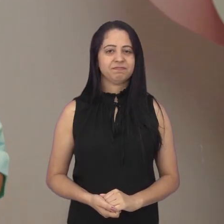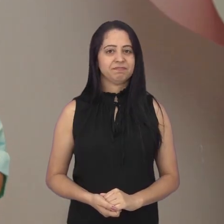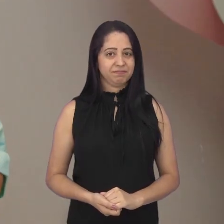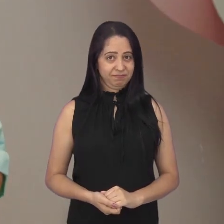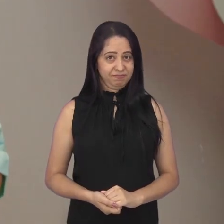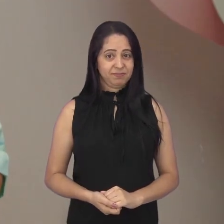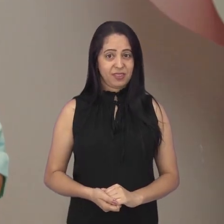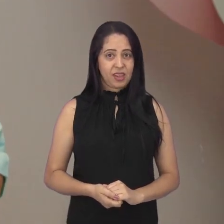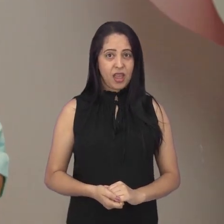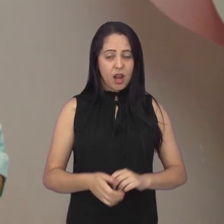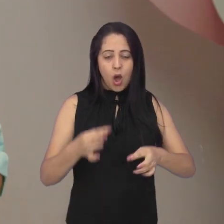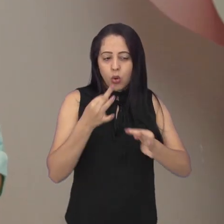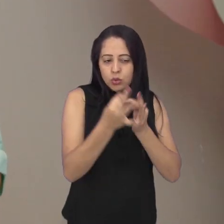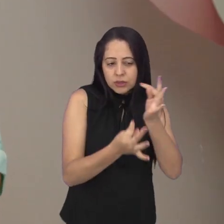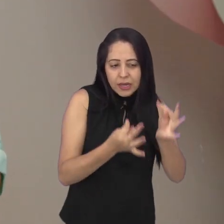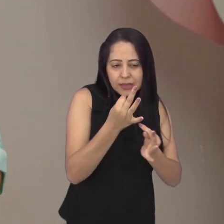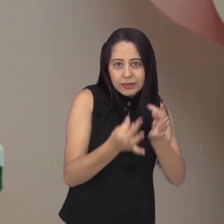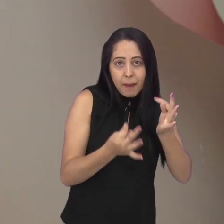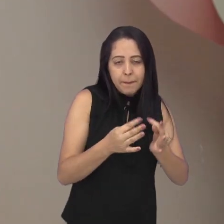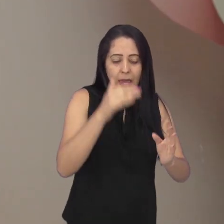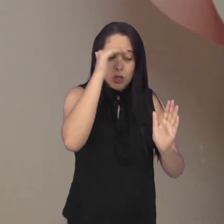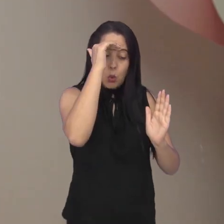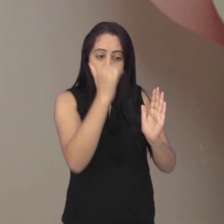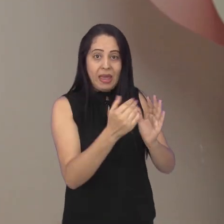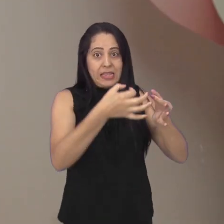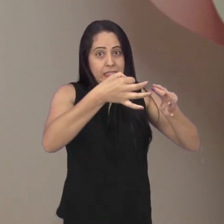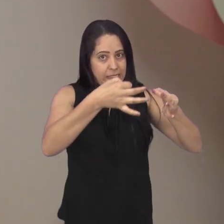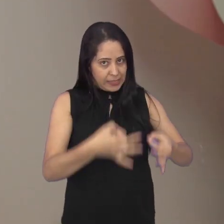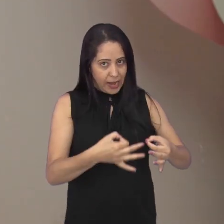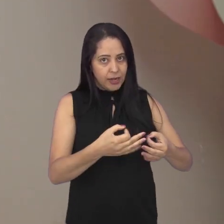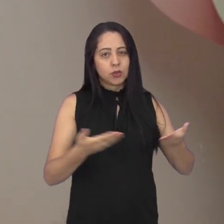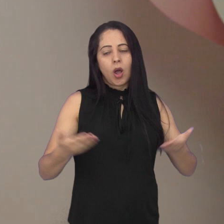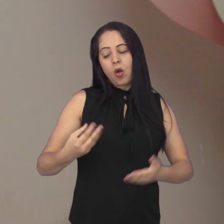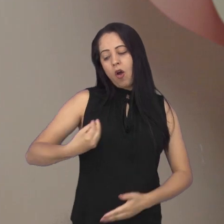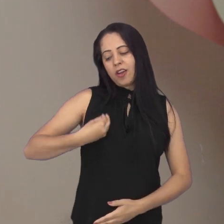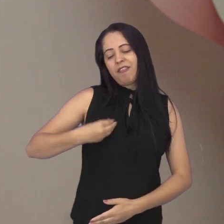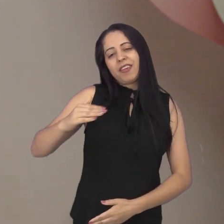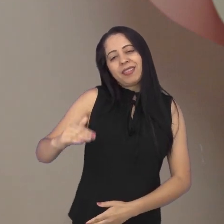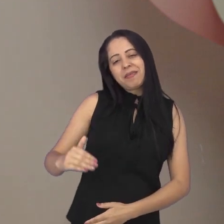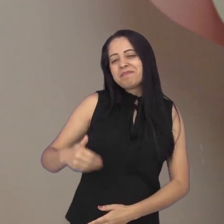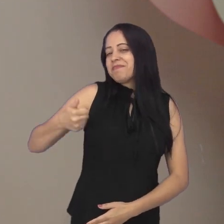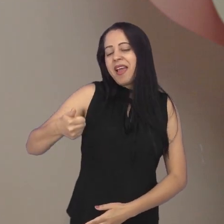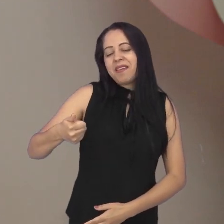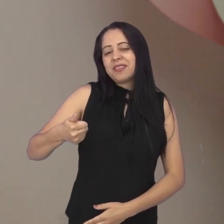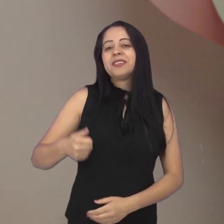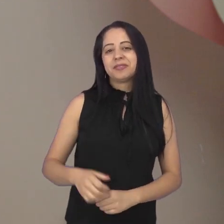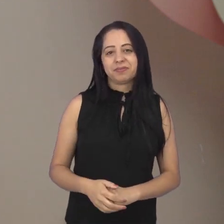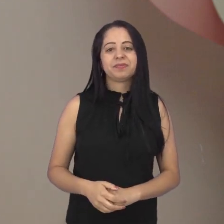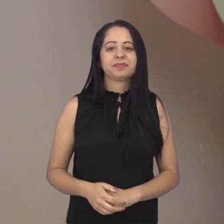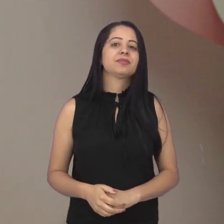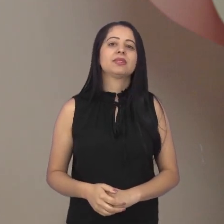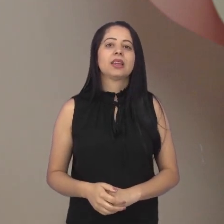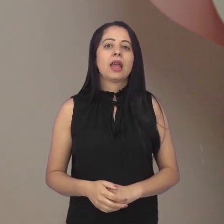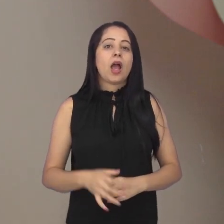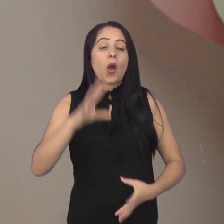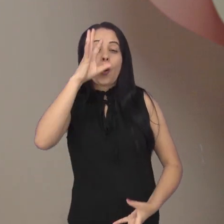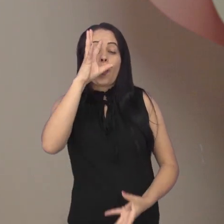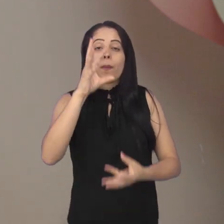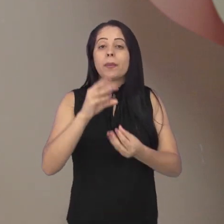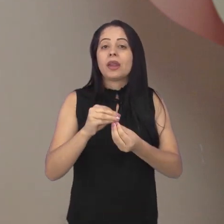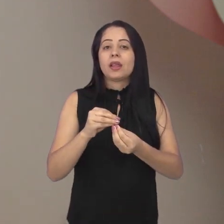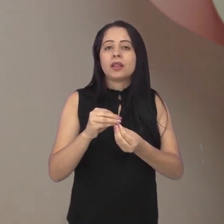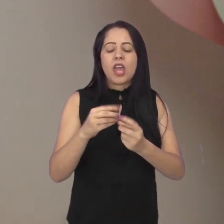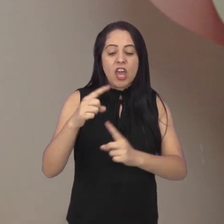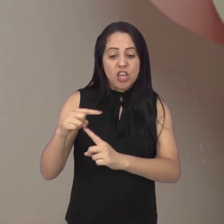Seguindo direitinho o tratamento, a Nívia tem mais qualidade de vida e bem-estar. E para entender melhor os tipos de